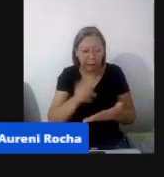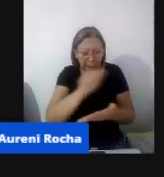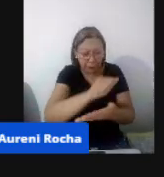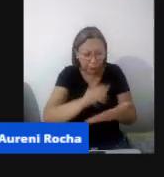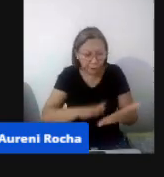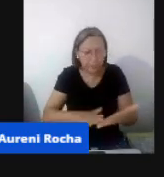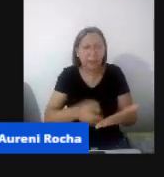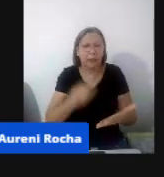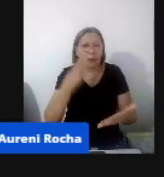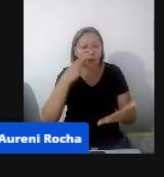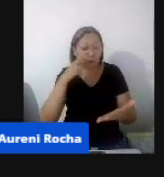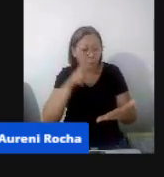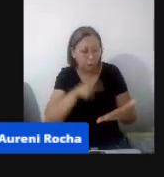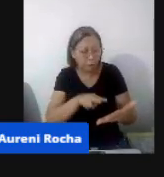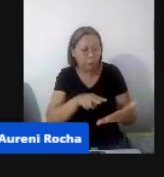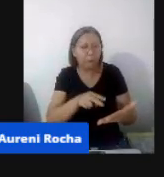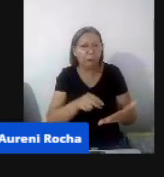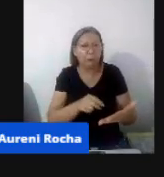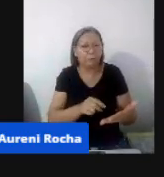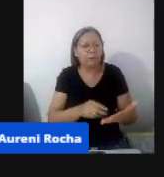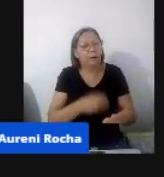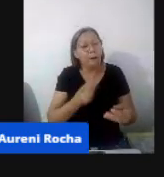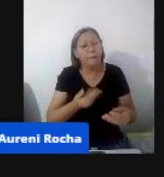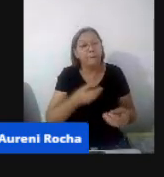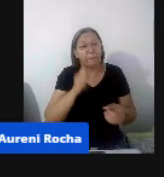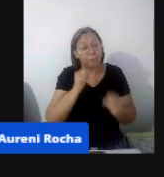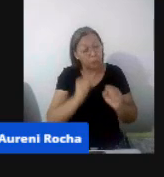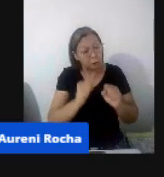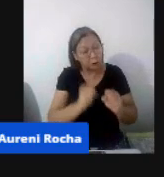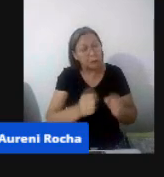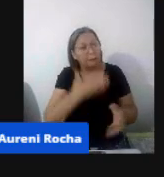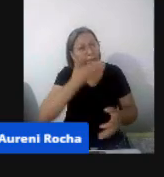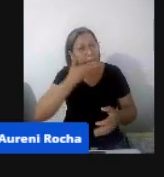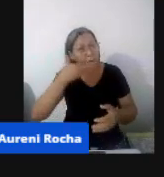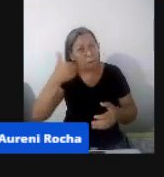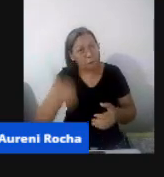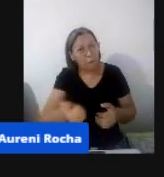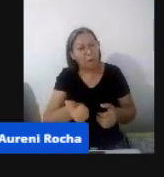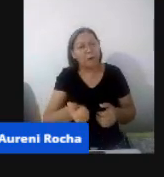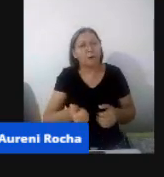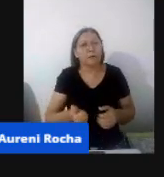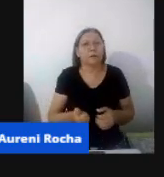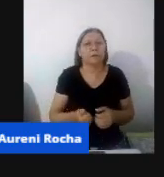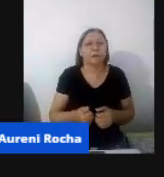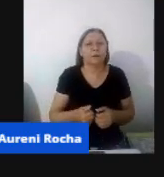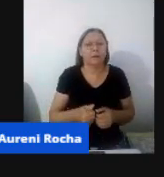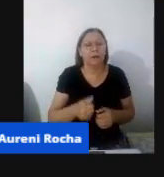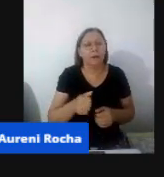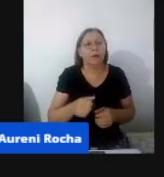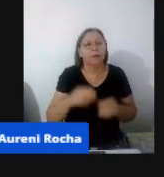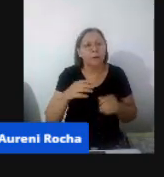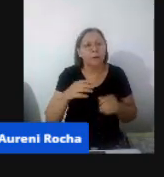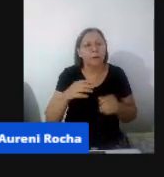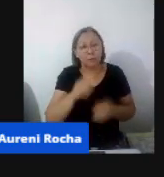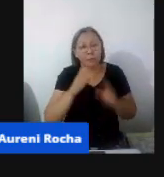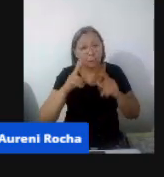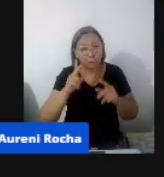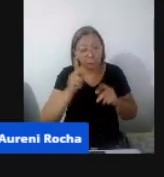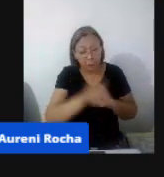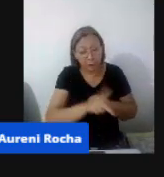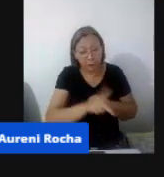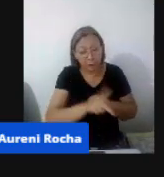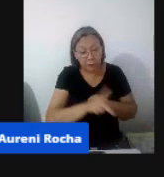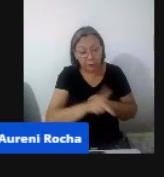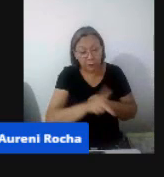eles imaginam que ela poderia ser melhorada. Então, todos esses professores que entraram em contato conosco pelo